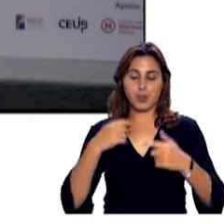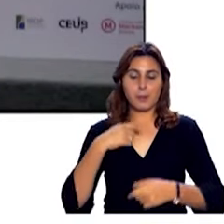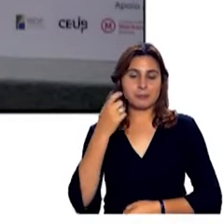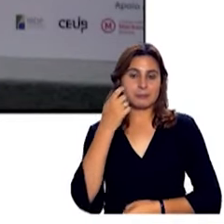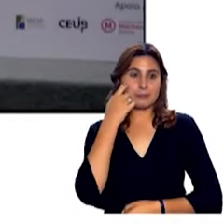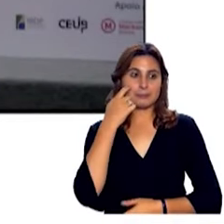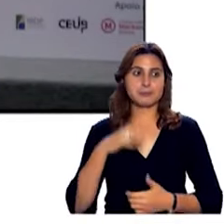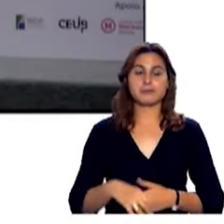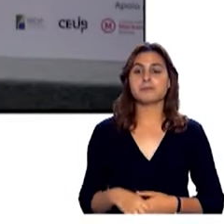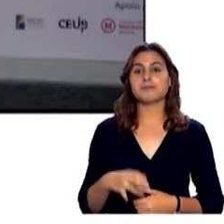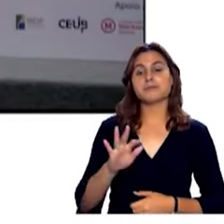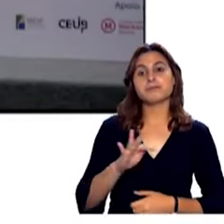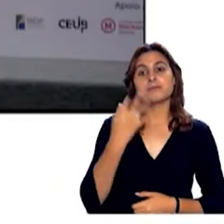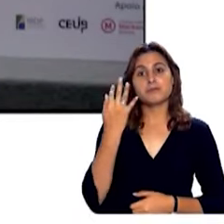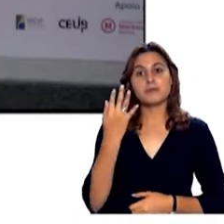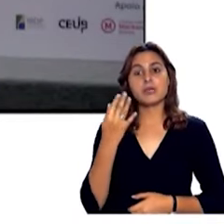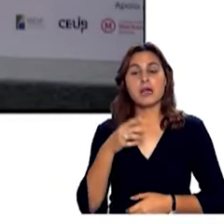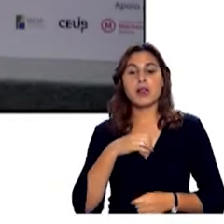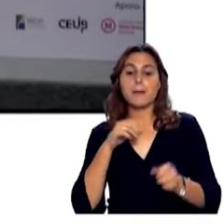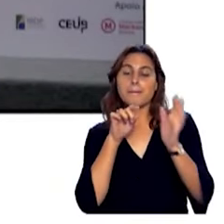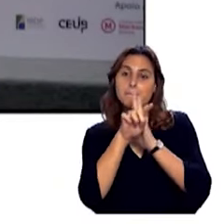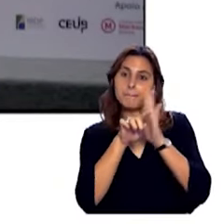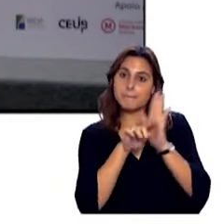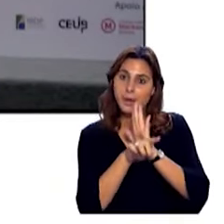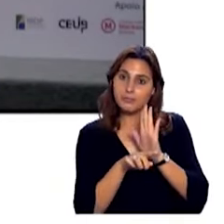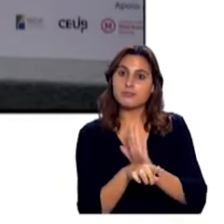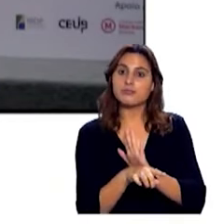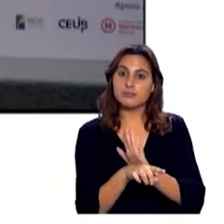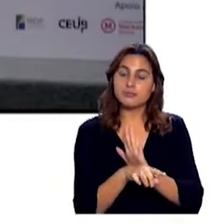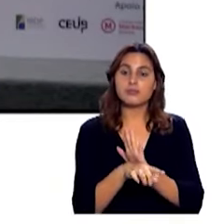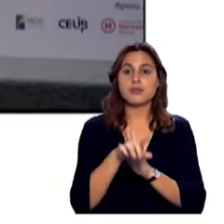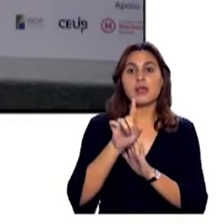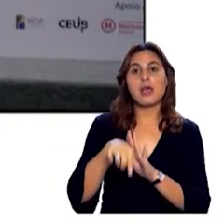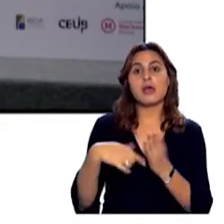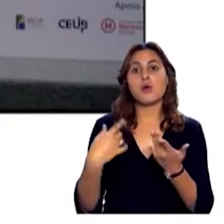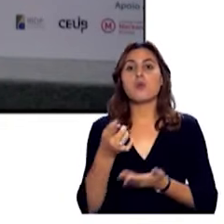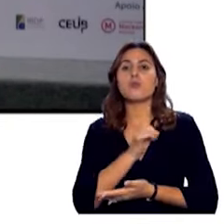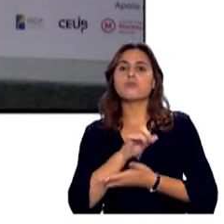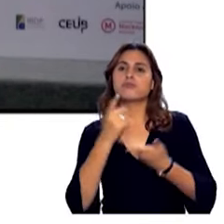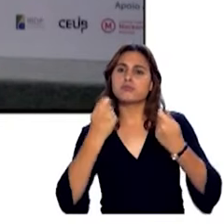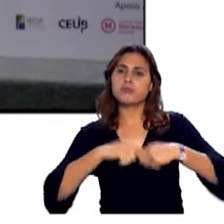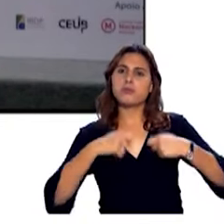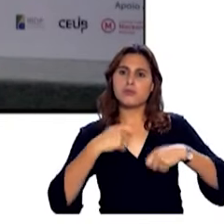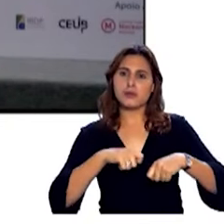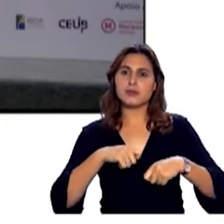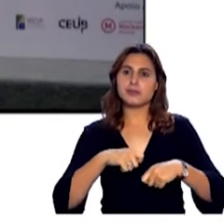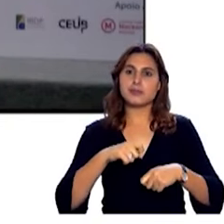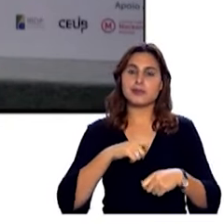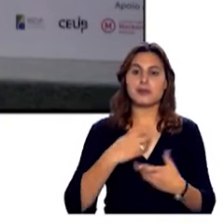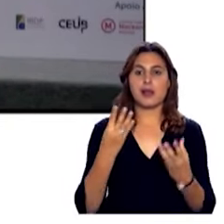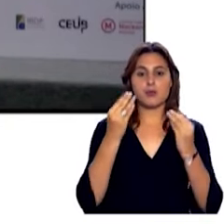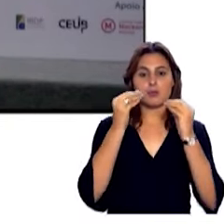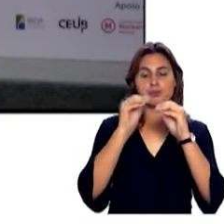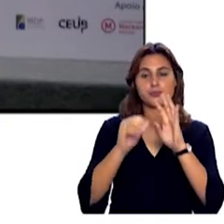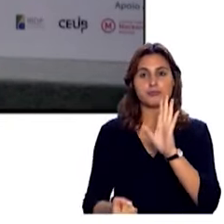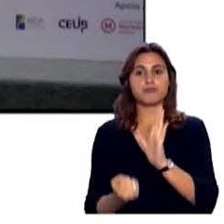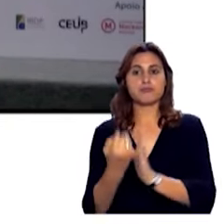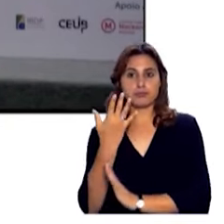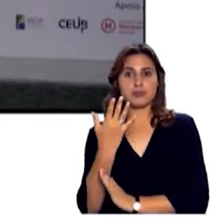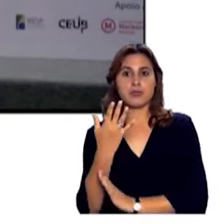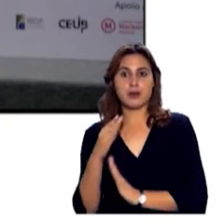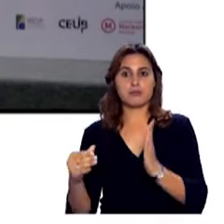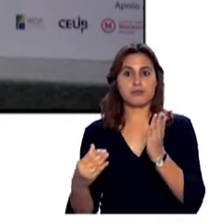parte pergunta sobre se é ou não é necessária a instauração a criação de um filtro